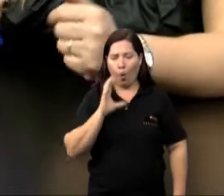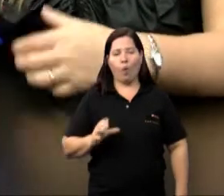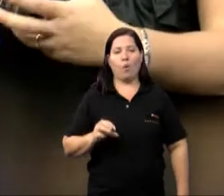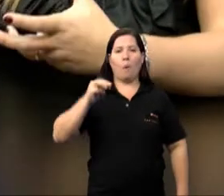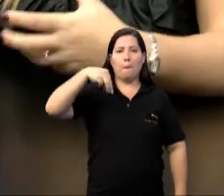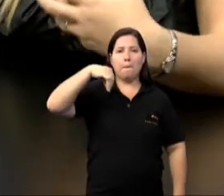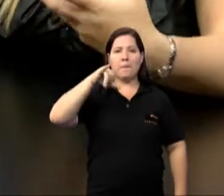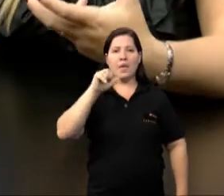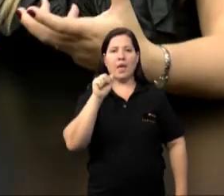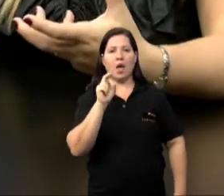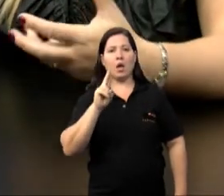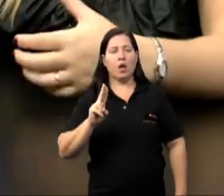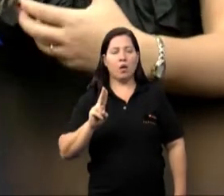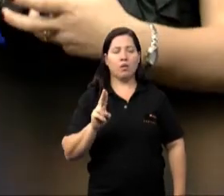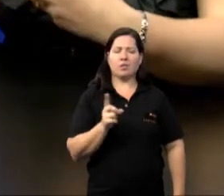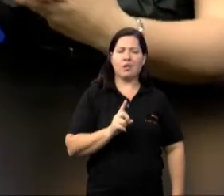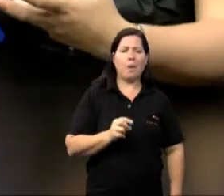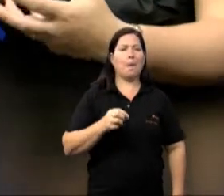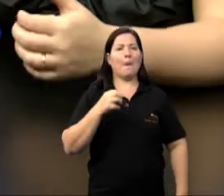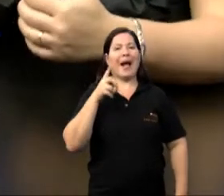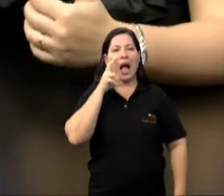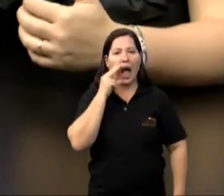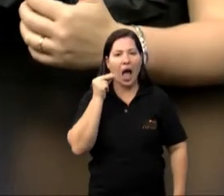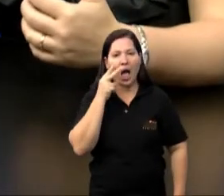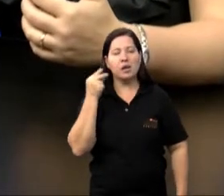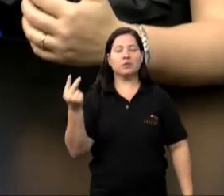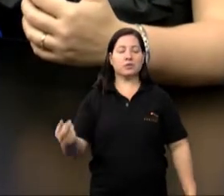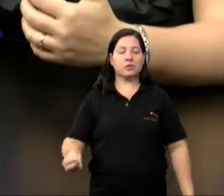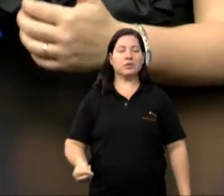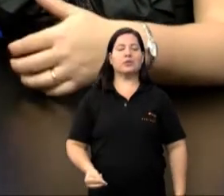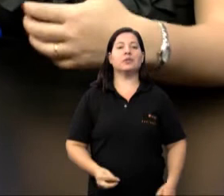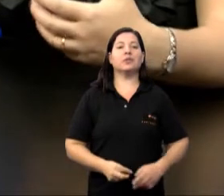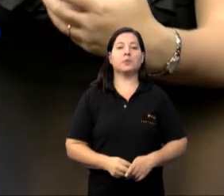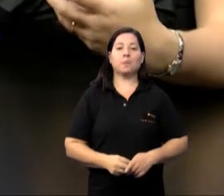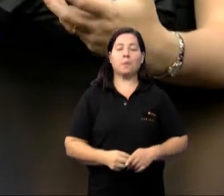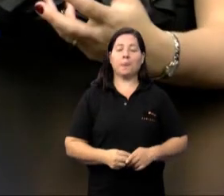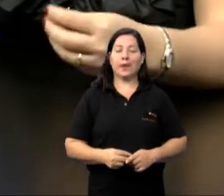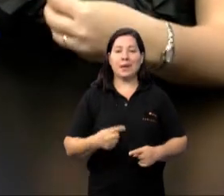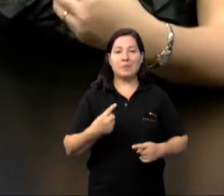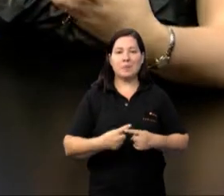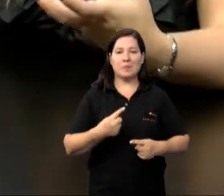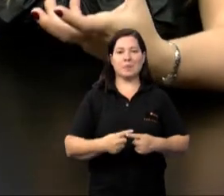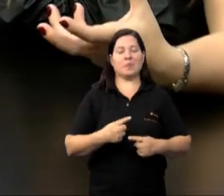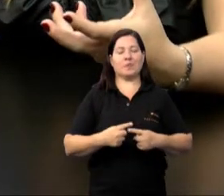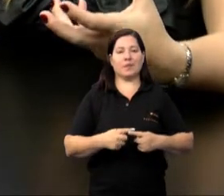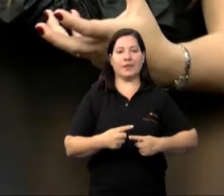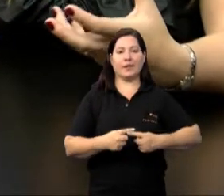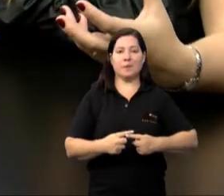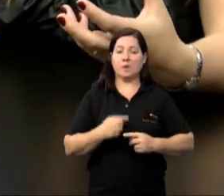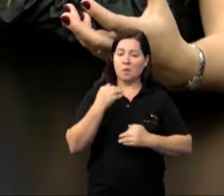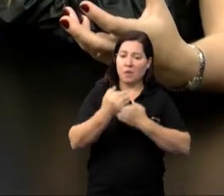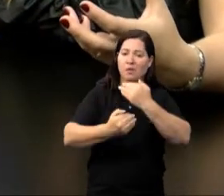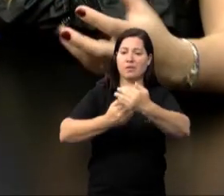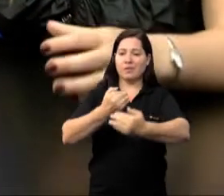né? Porque é uma linguagem científica. Porque aí nós queremos depois, quando as crianças estão lá na frente... tenham interesse pela